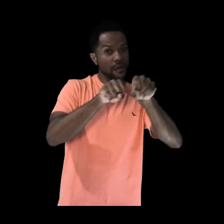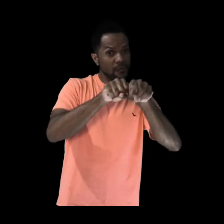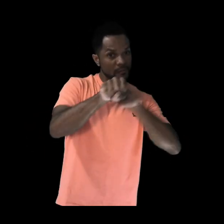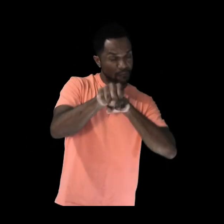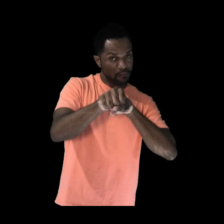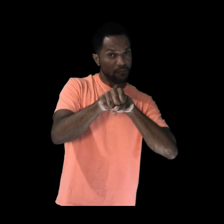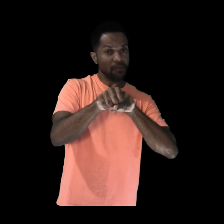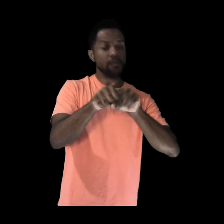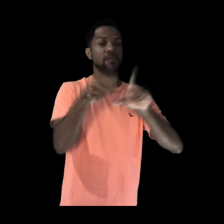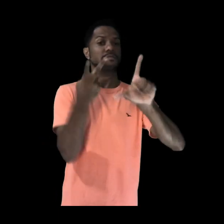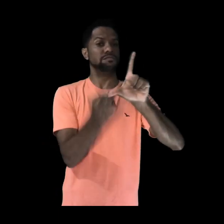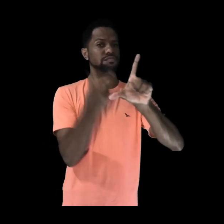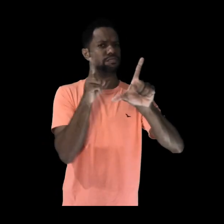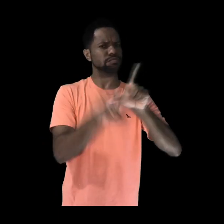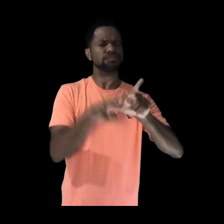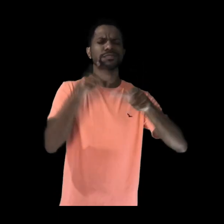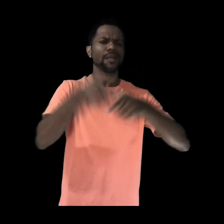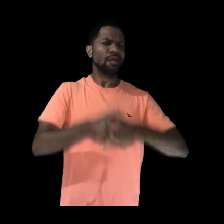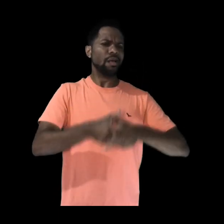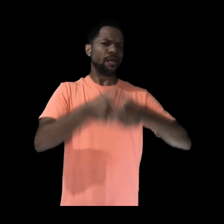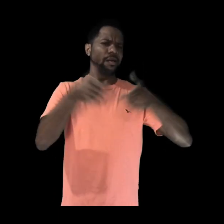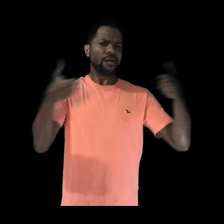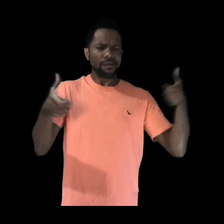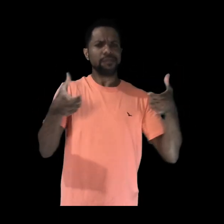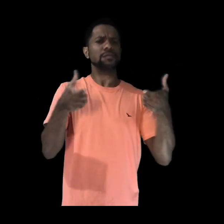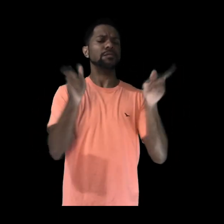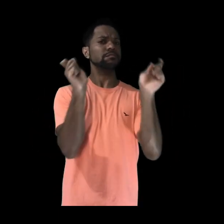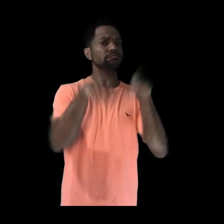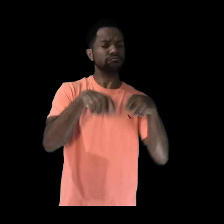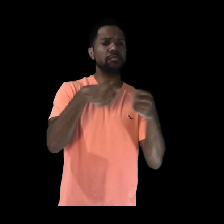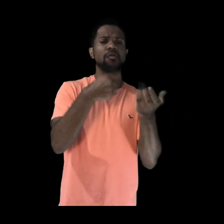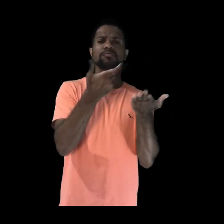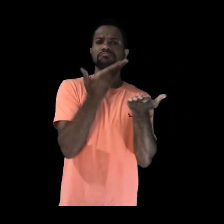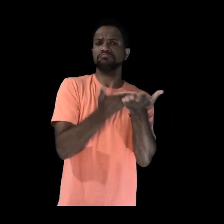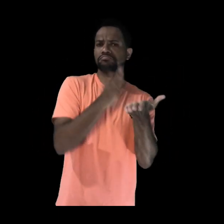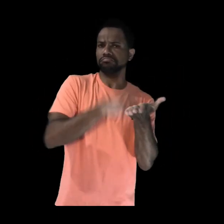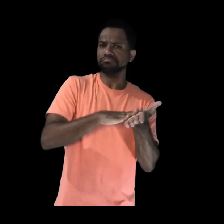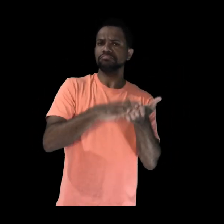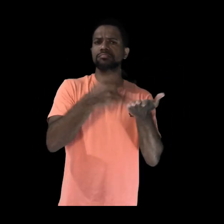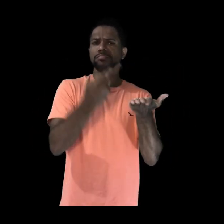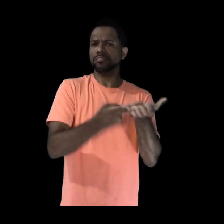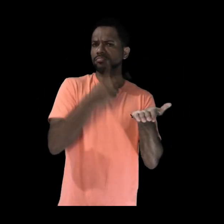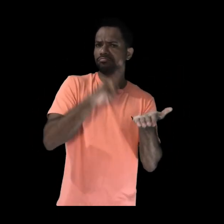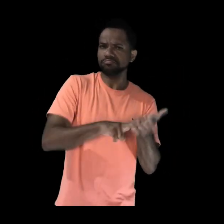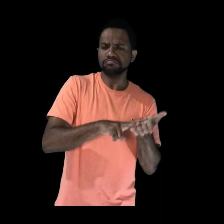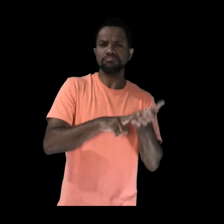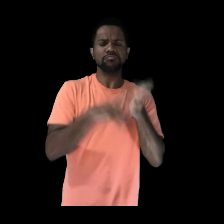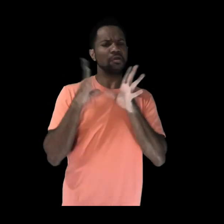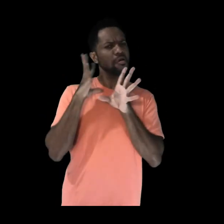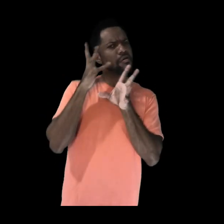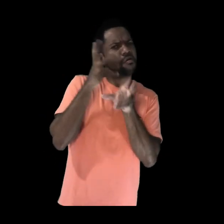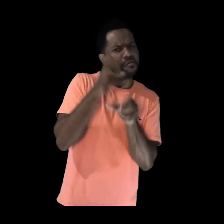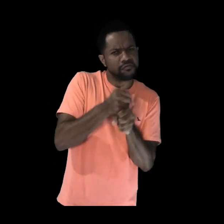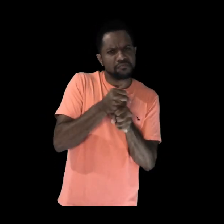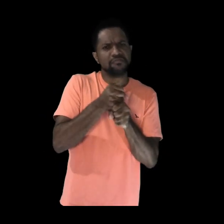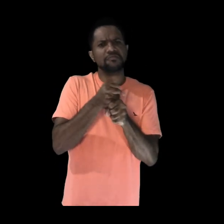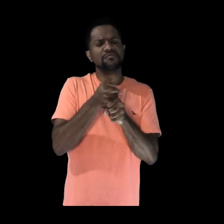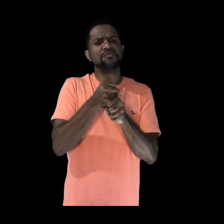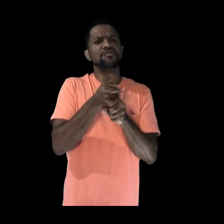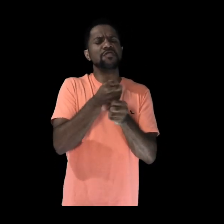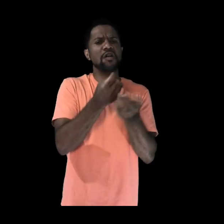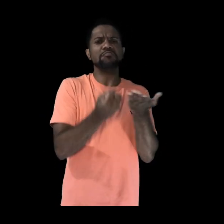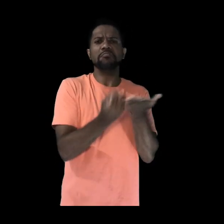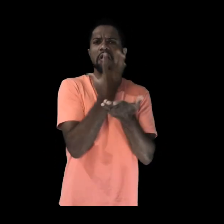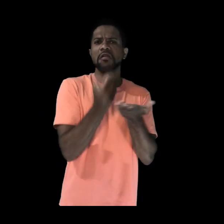em bacharelado ela é muito ampla. Você pode atuar desde interpretação, tradução,